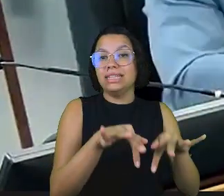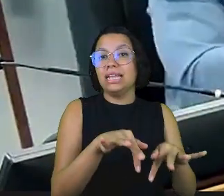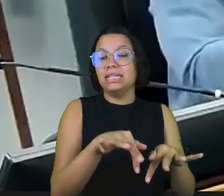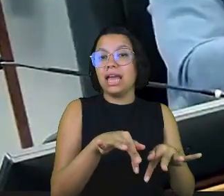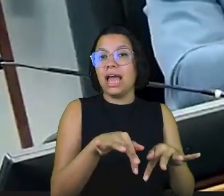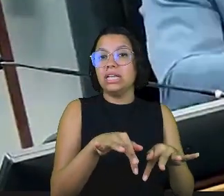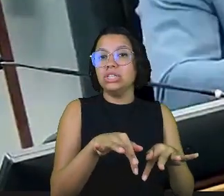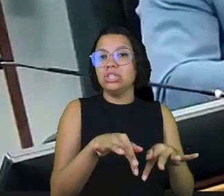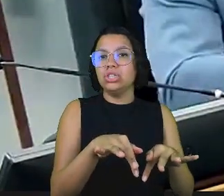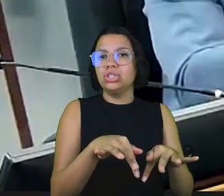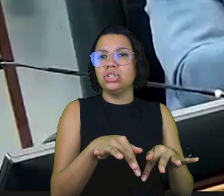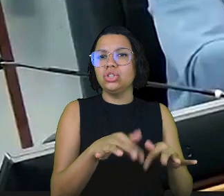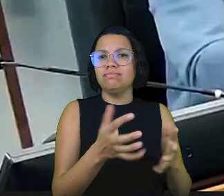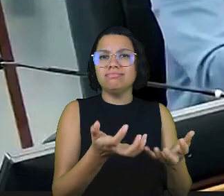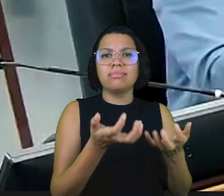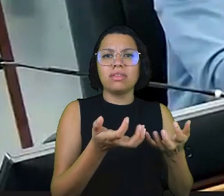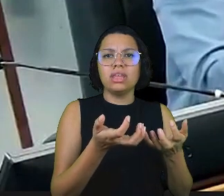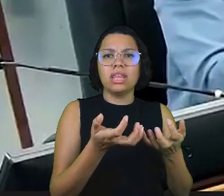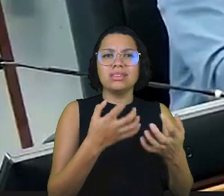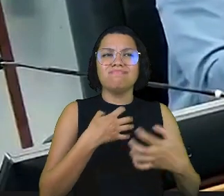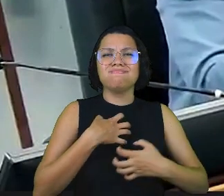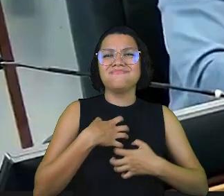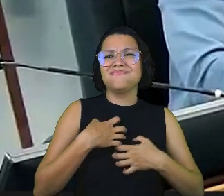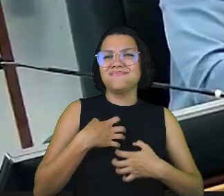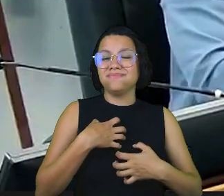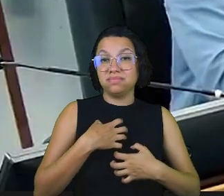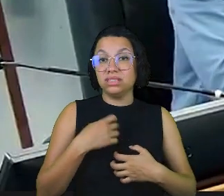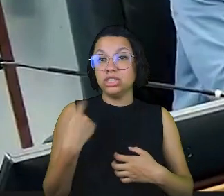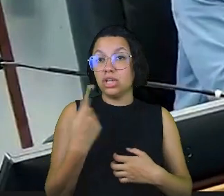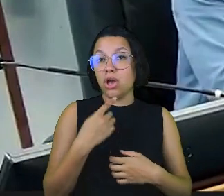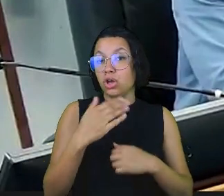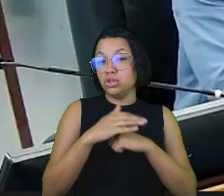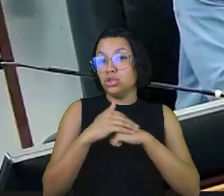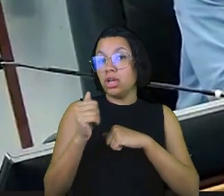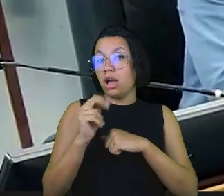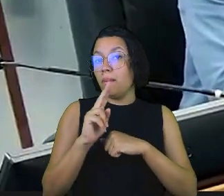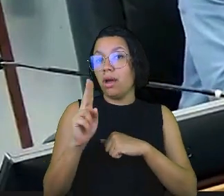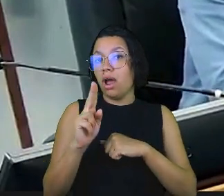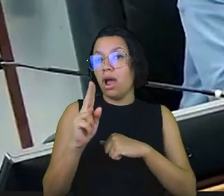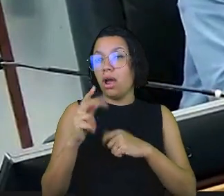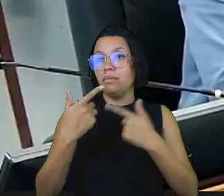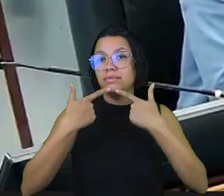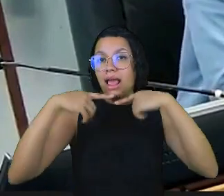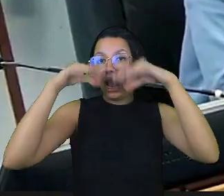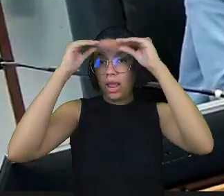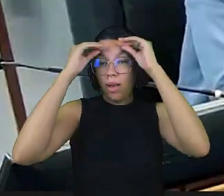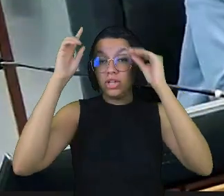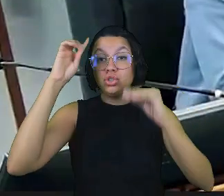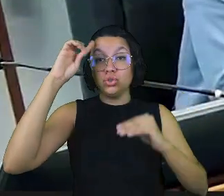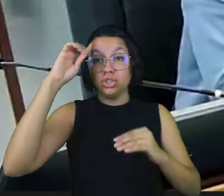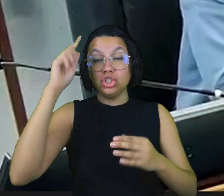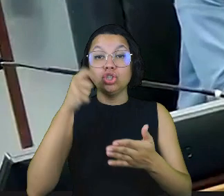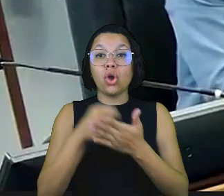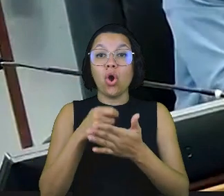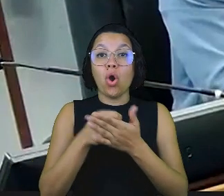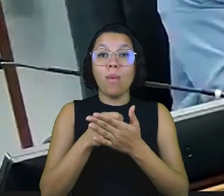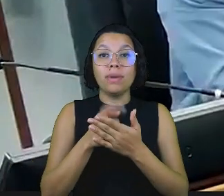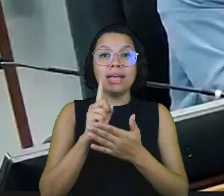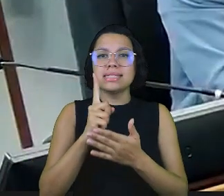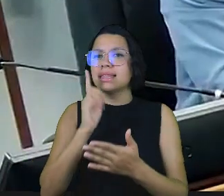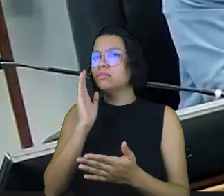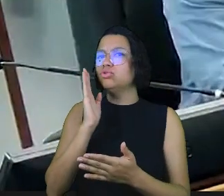esses incômodos que nós chamaríamos, né, na linguagem do dia a dia, de cobrança indireta. Eu não